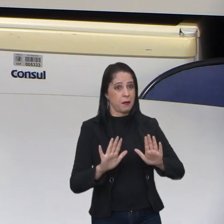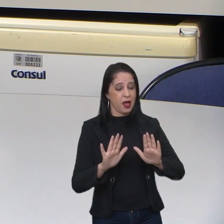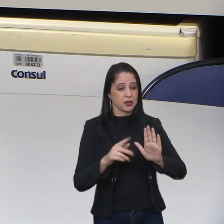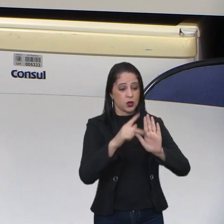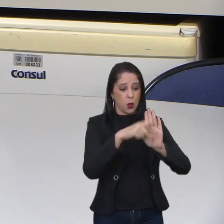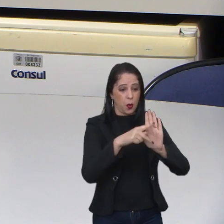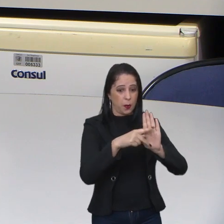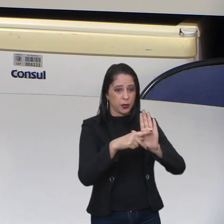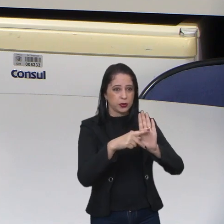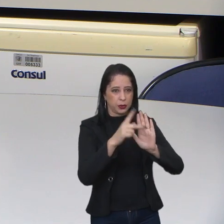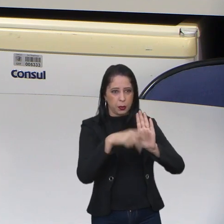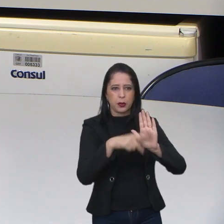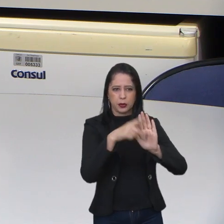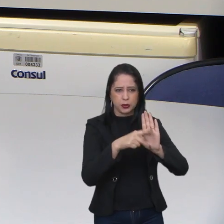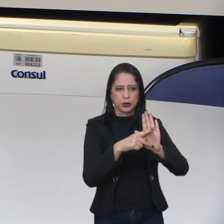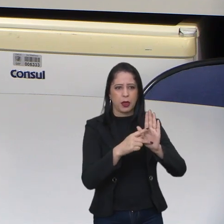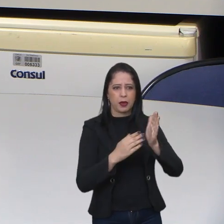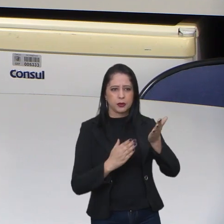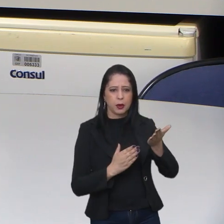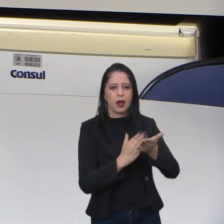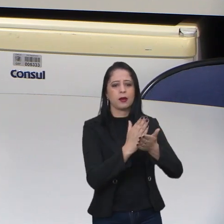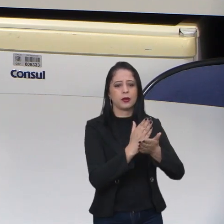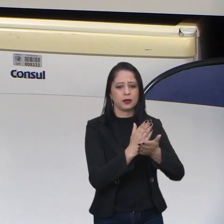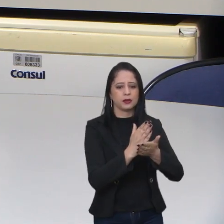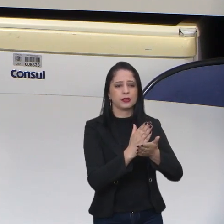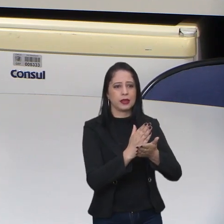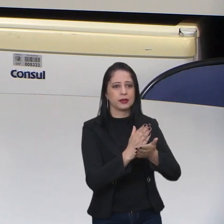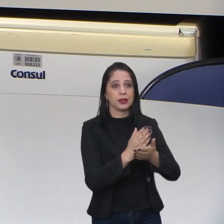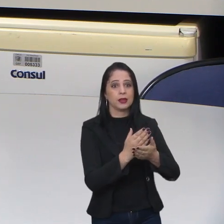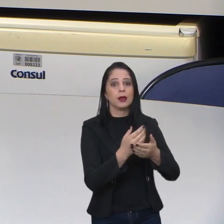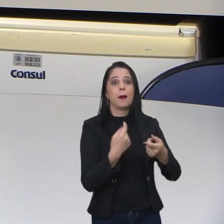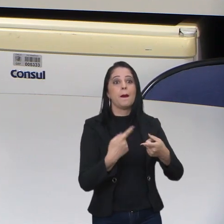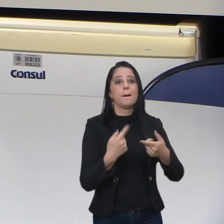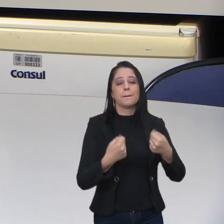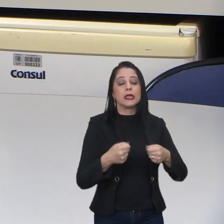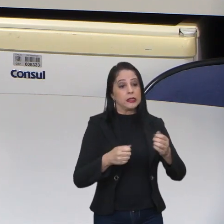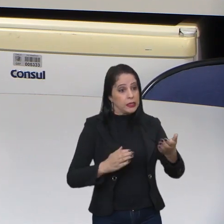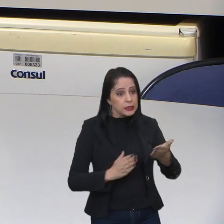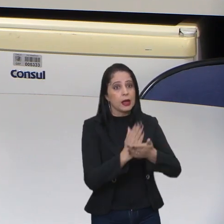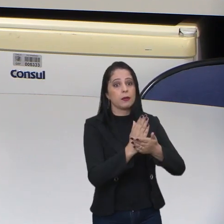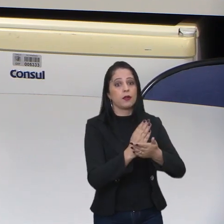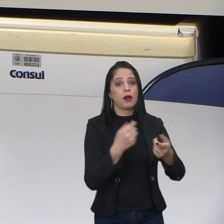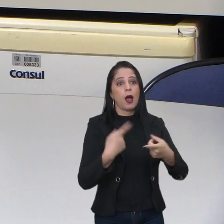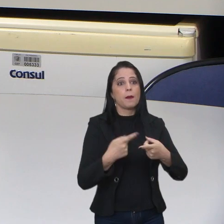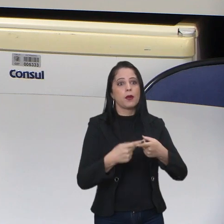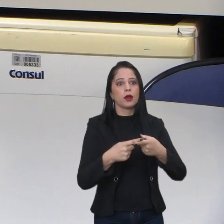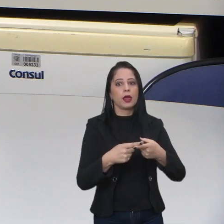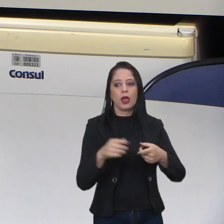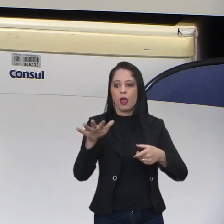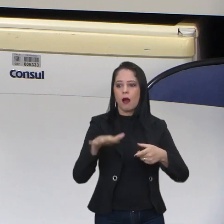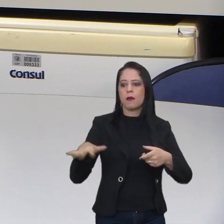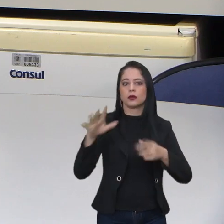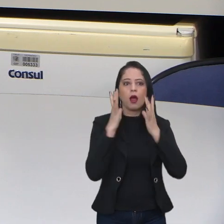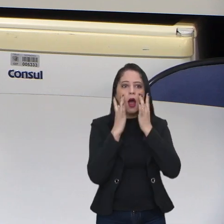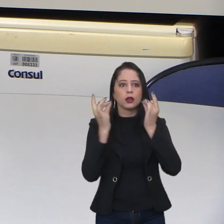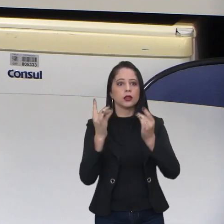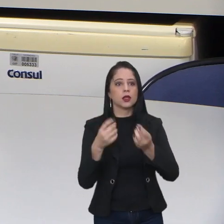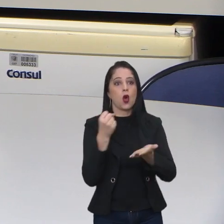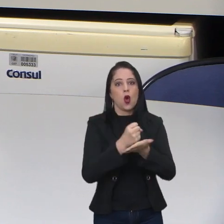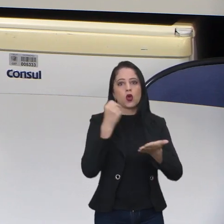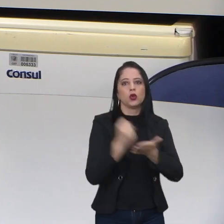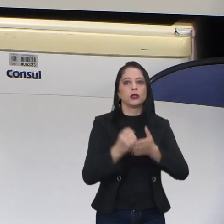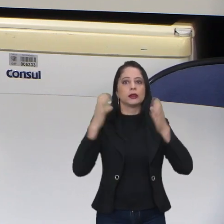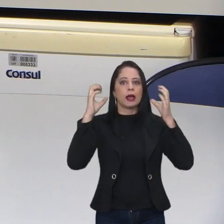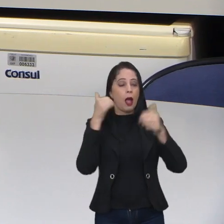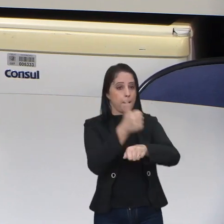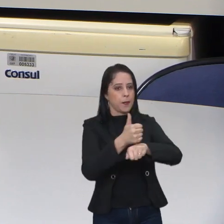que para tanto para projeto se aprovado vamos já ser chamando atenção da secretaria de saúde que ela vai ter